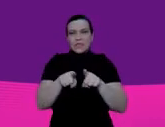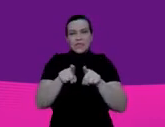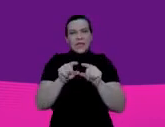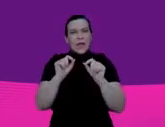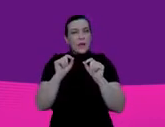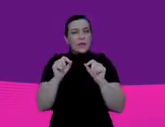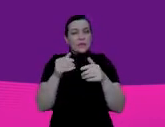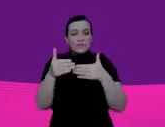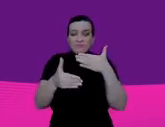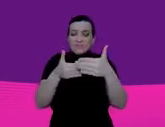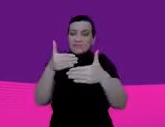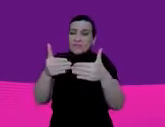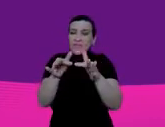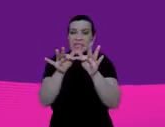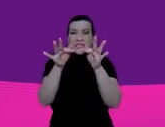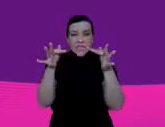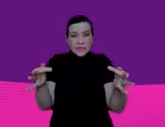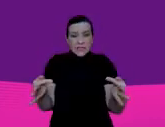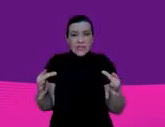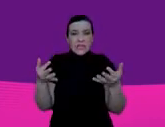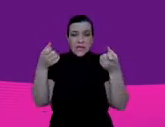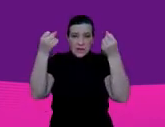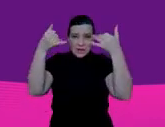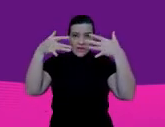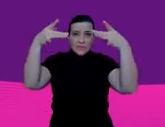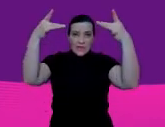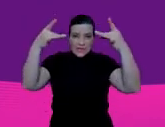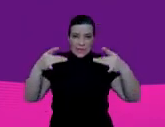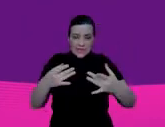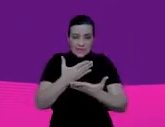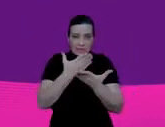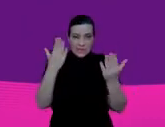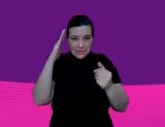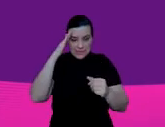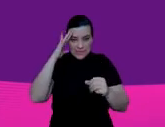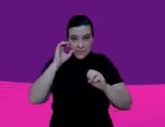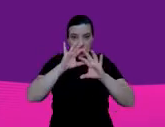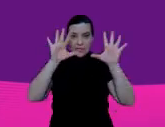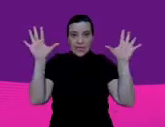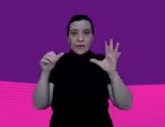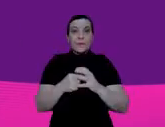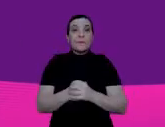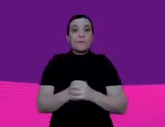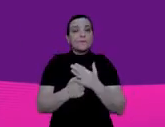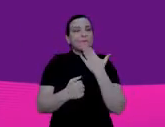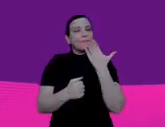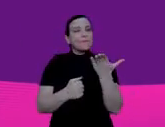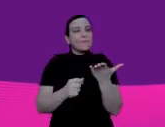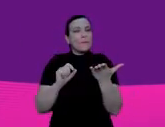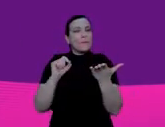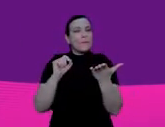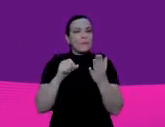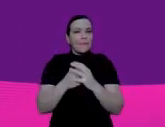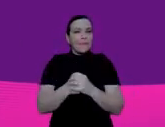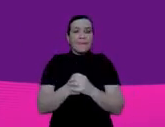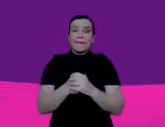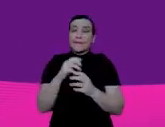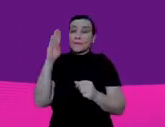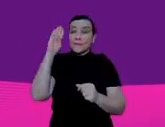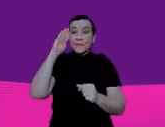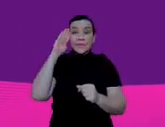alguns aspectos que eu quero trazer aqui para vocês. Em primeiro lugar, a gente investe muito na acurácia clínica, no olhar